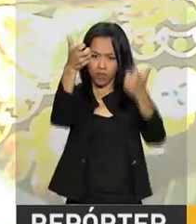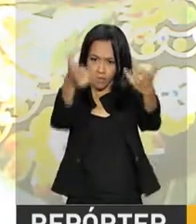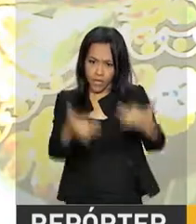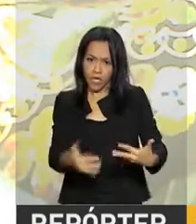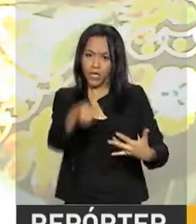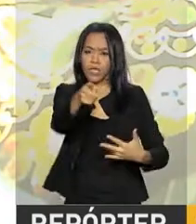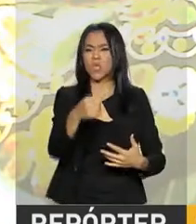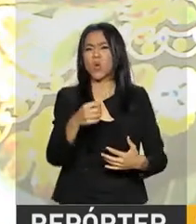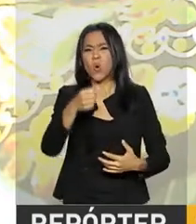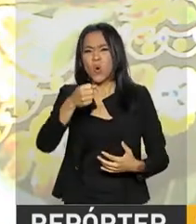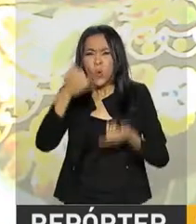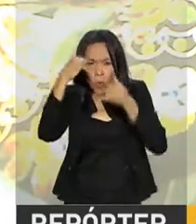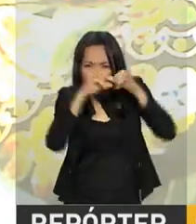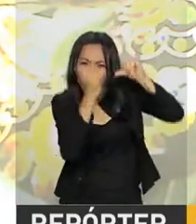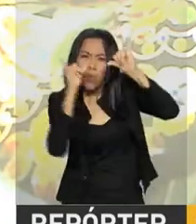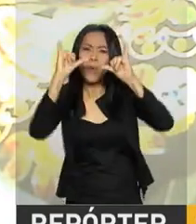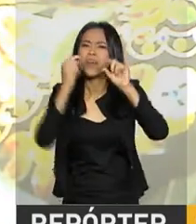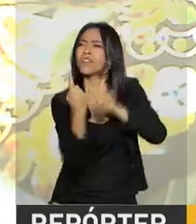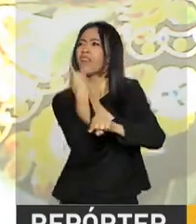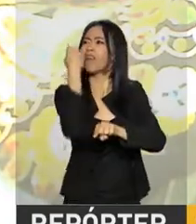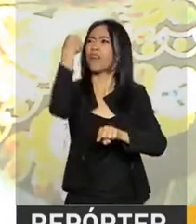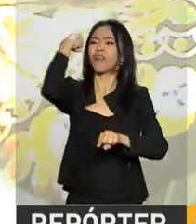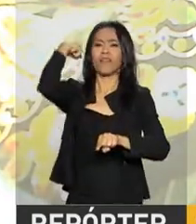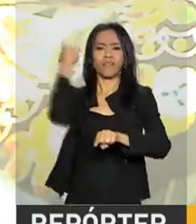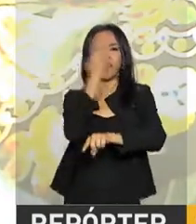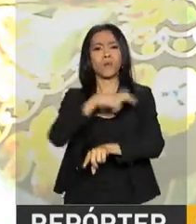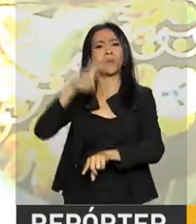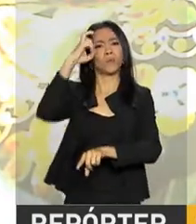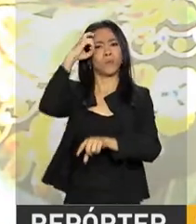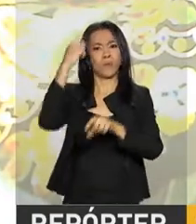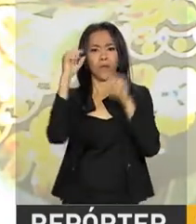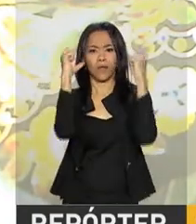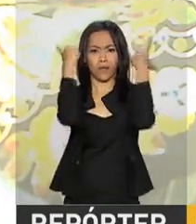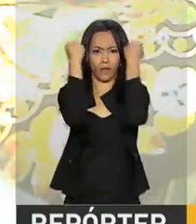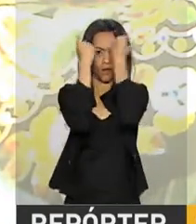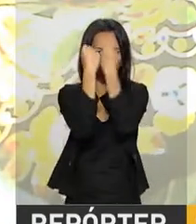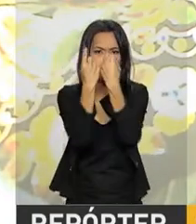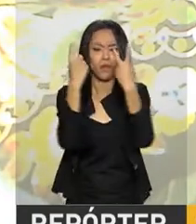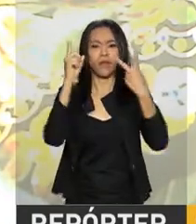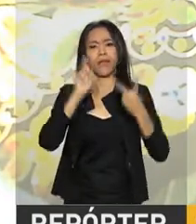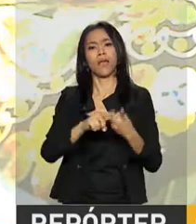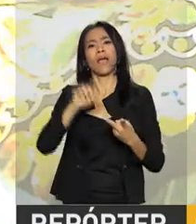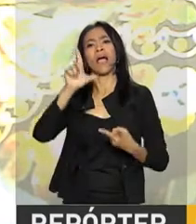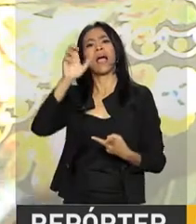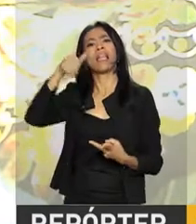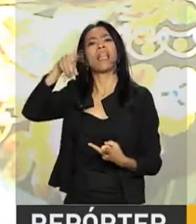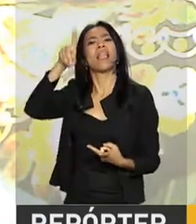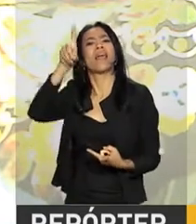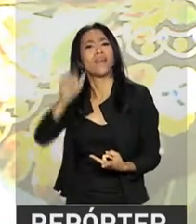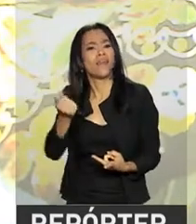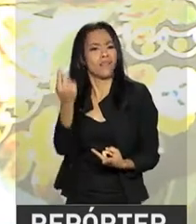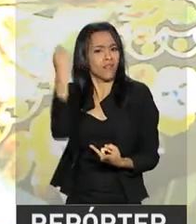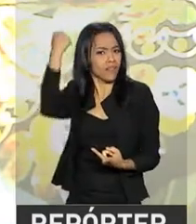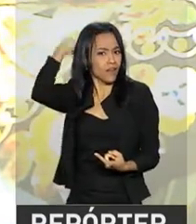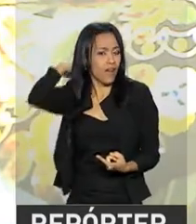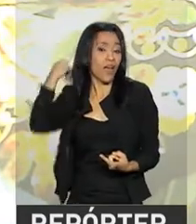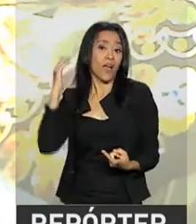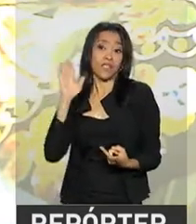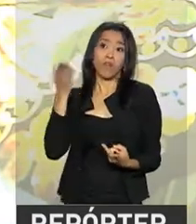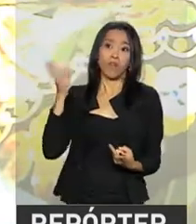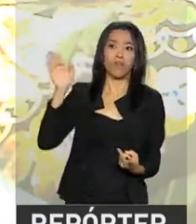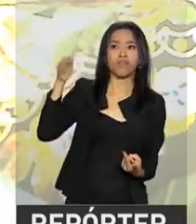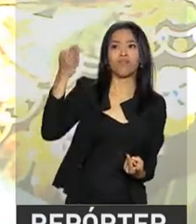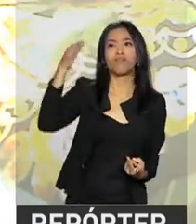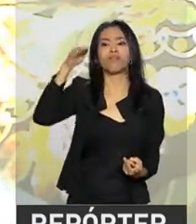vem desde a antiguidade grega, né? Com a lenda do Minotauro, isso entra pelo Mediterrâneo, é